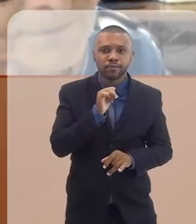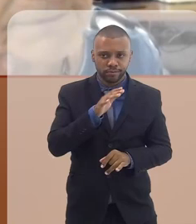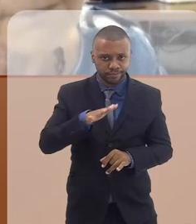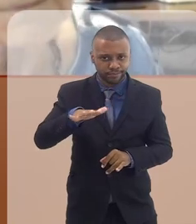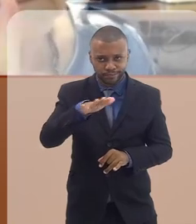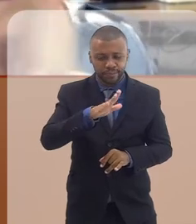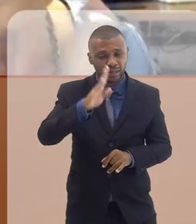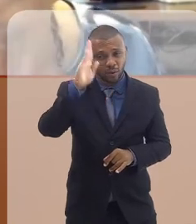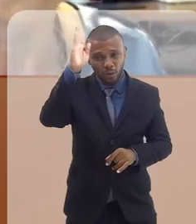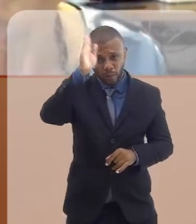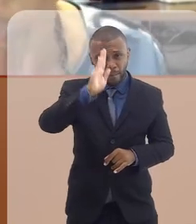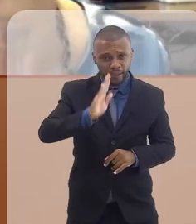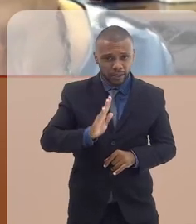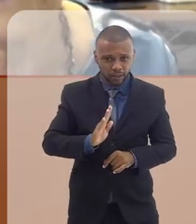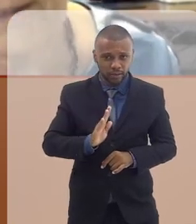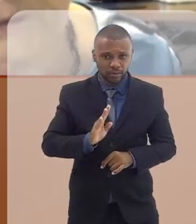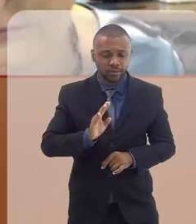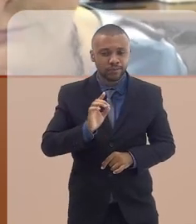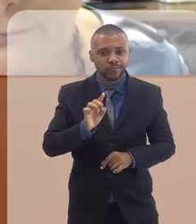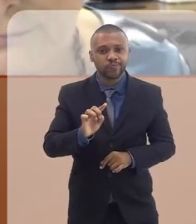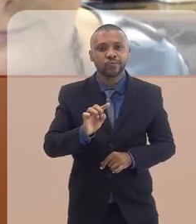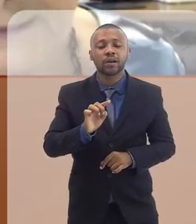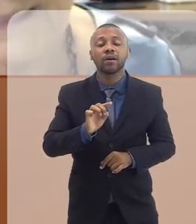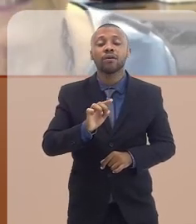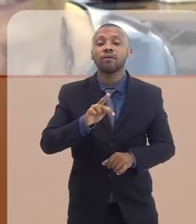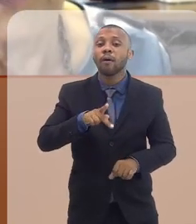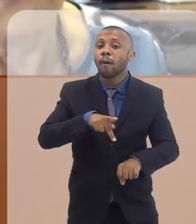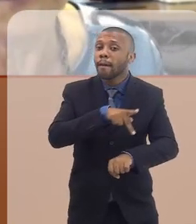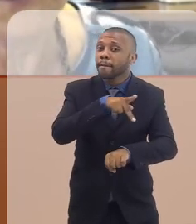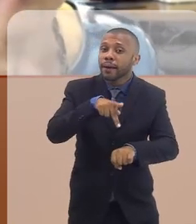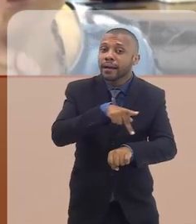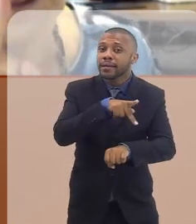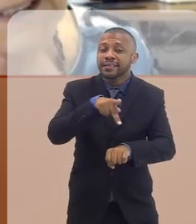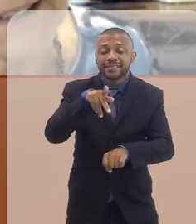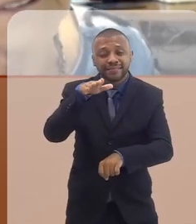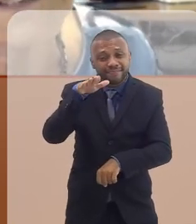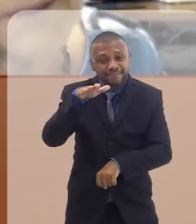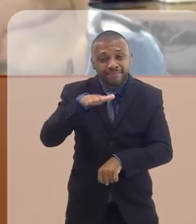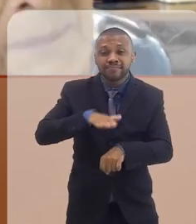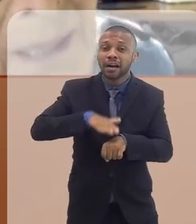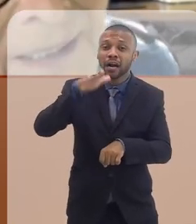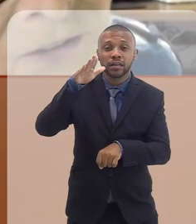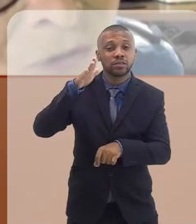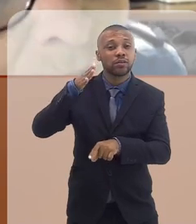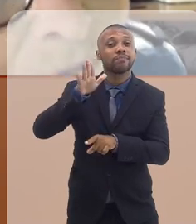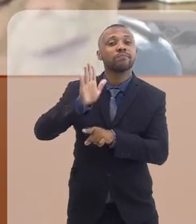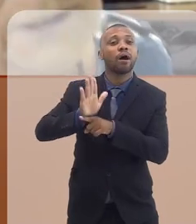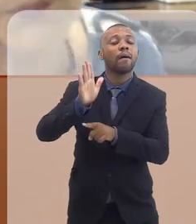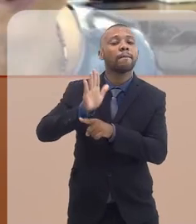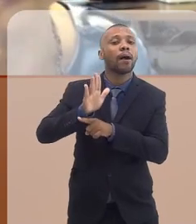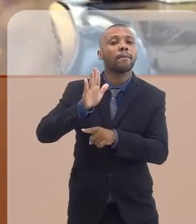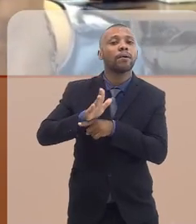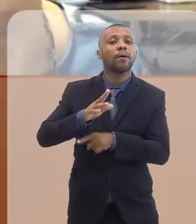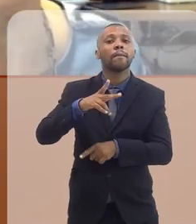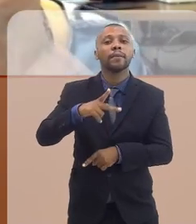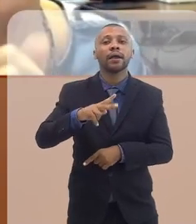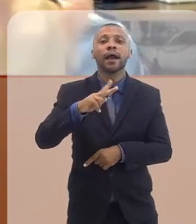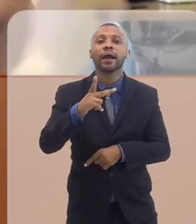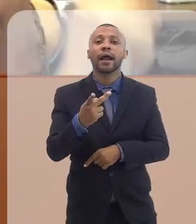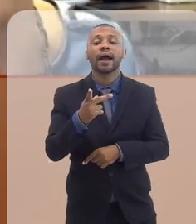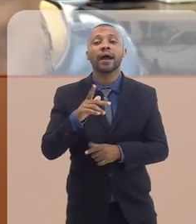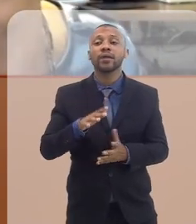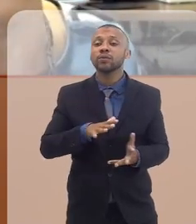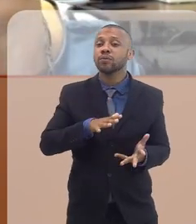Água. O Brasil foi o país que mais contribuiu para